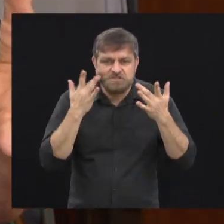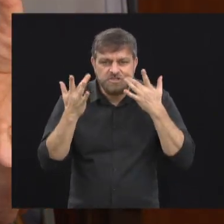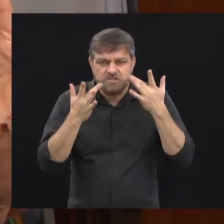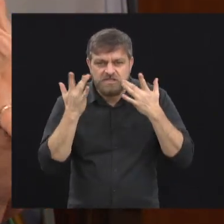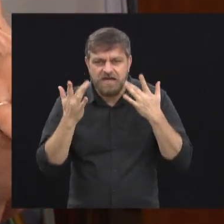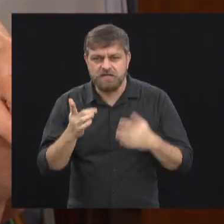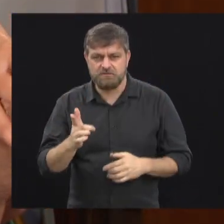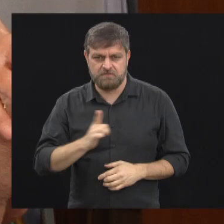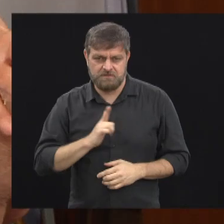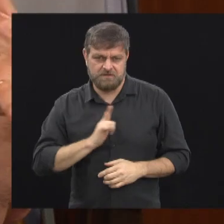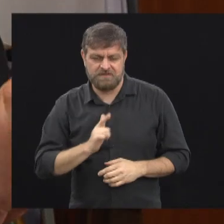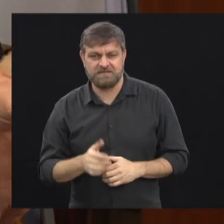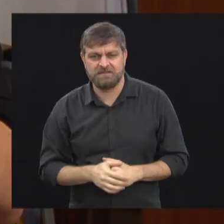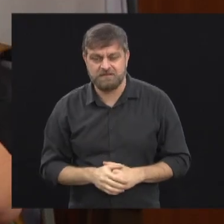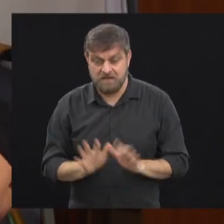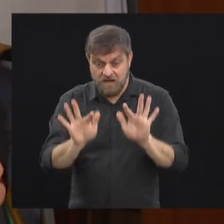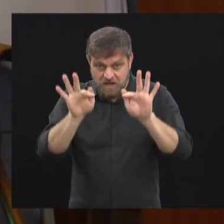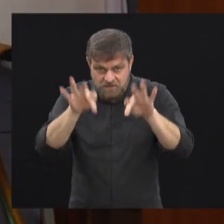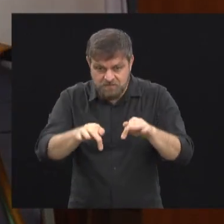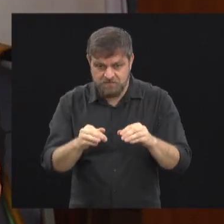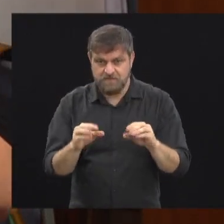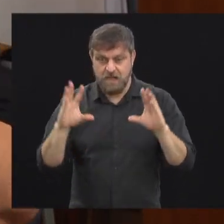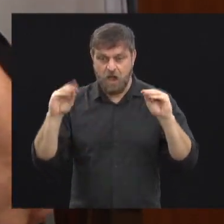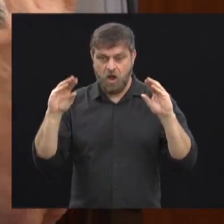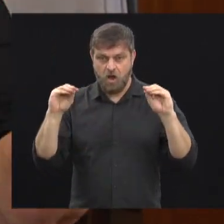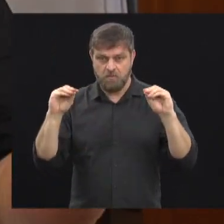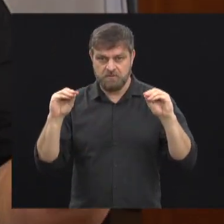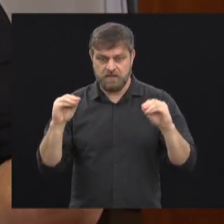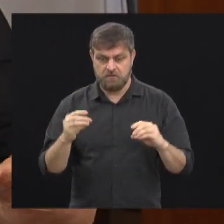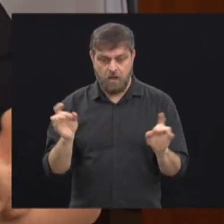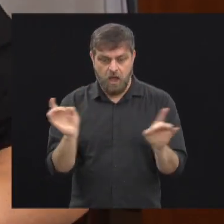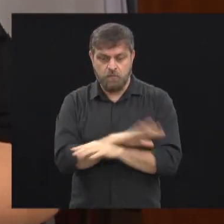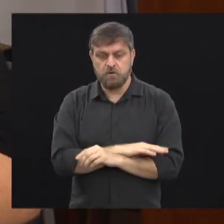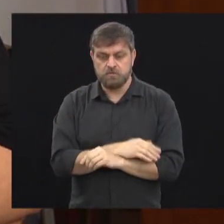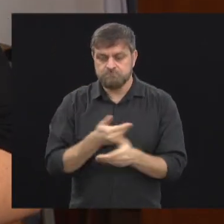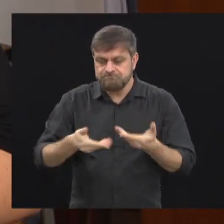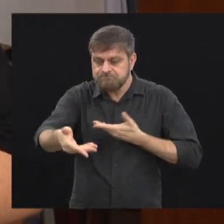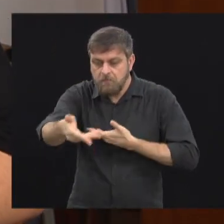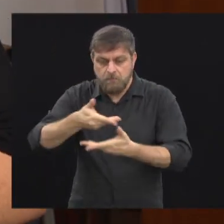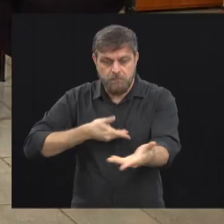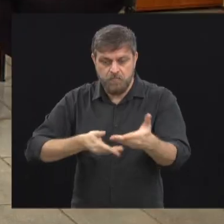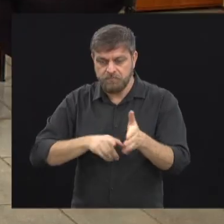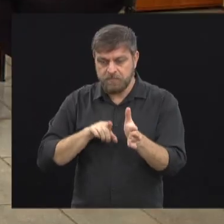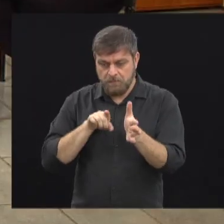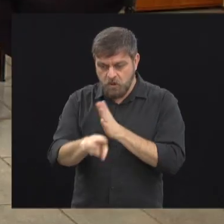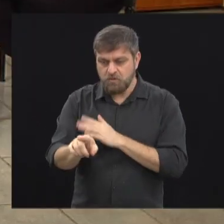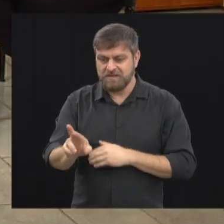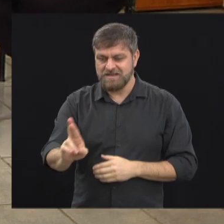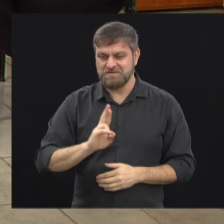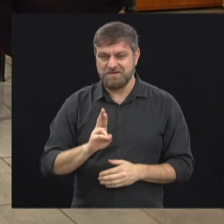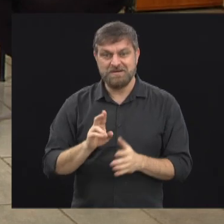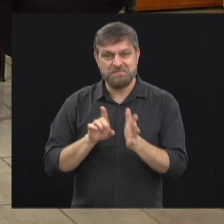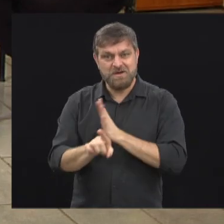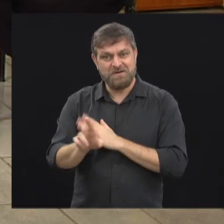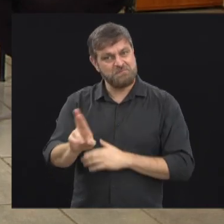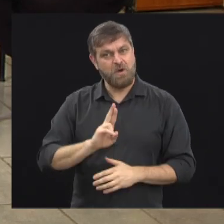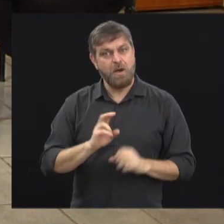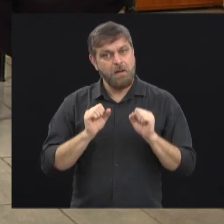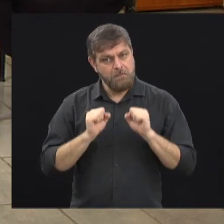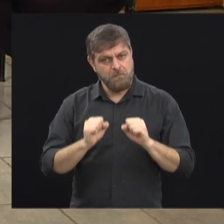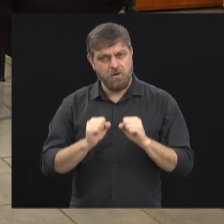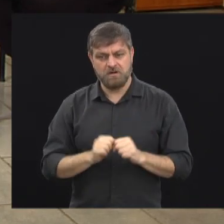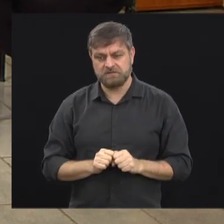um esquete, no final os bonecos se colocam para conversar com a plateia. E a plateia faz as